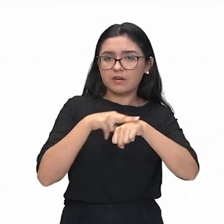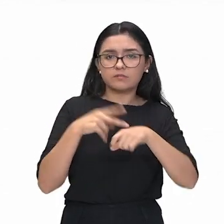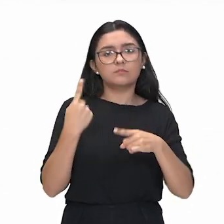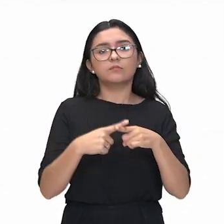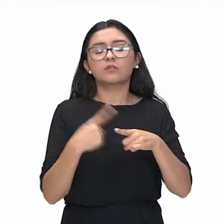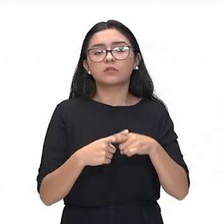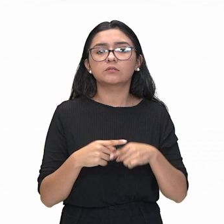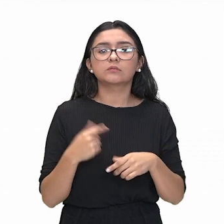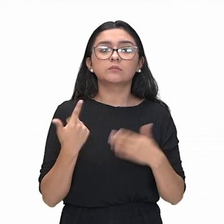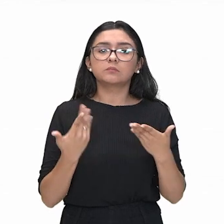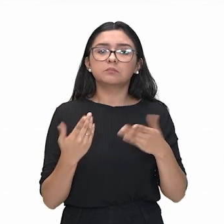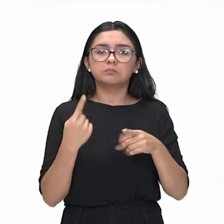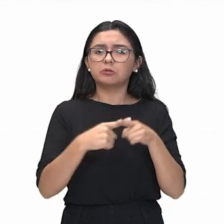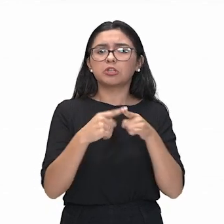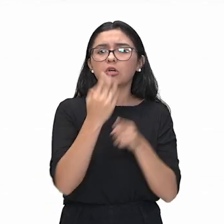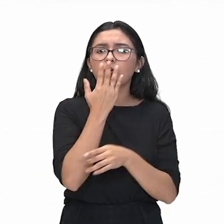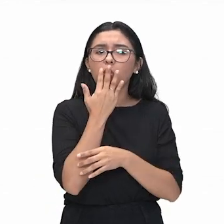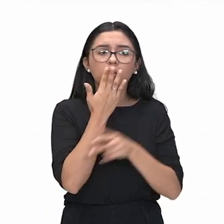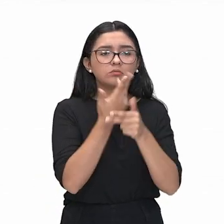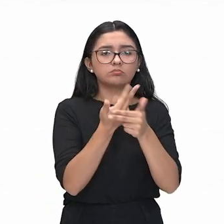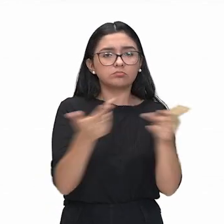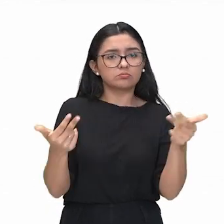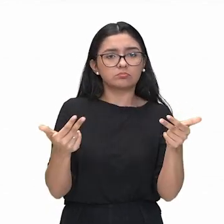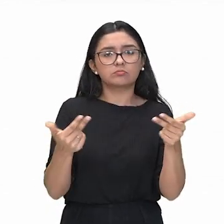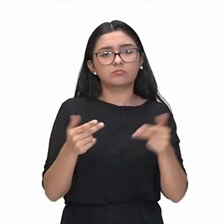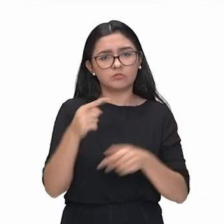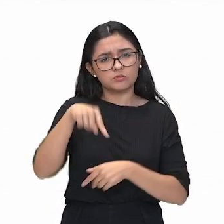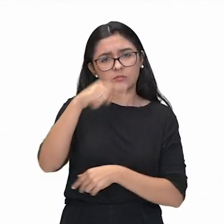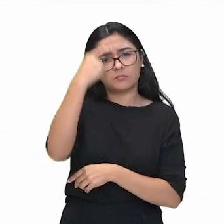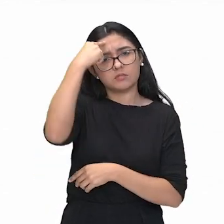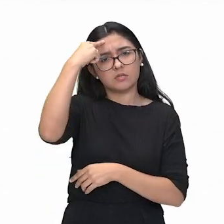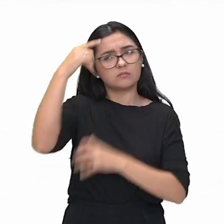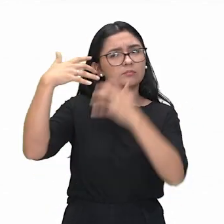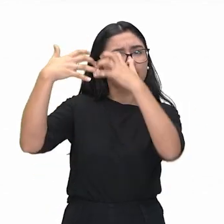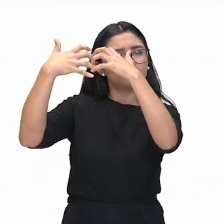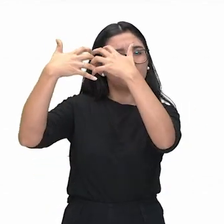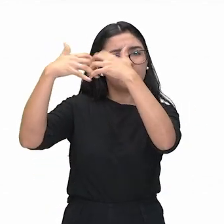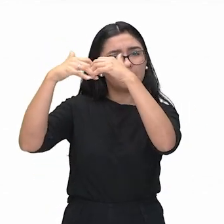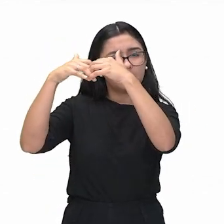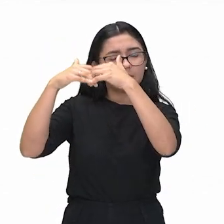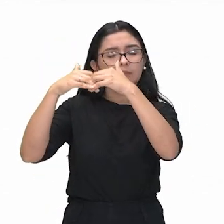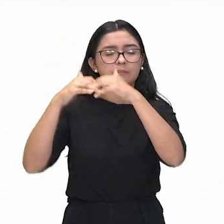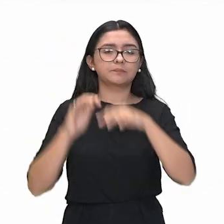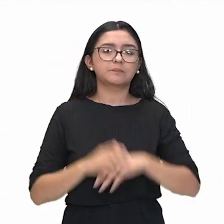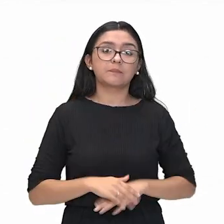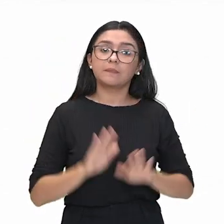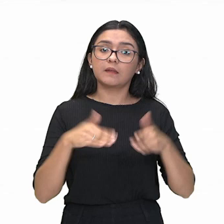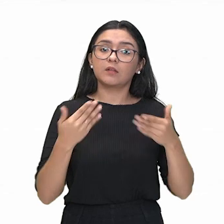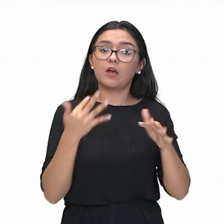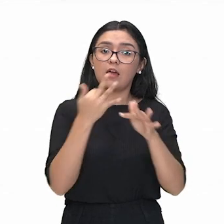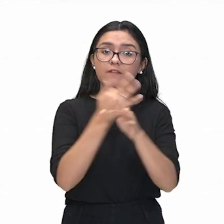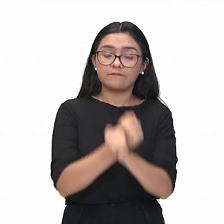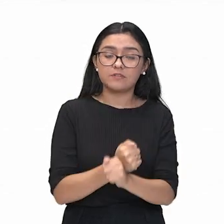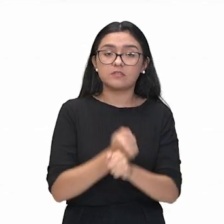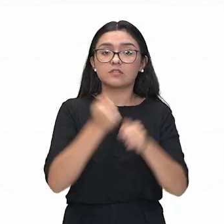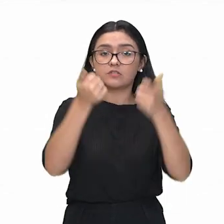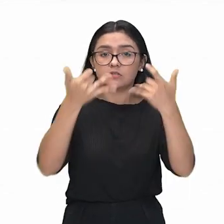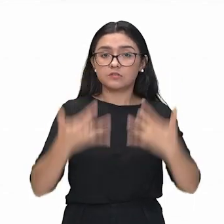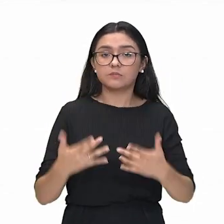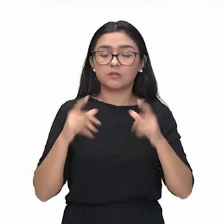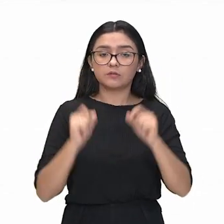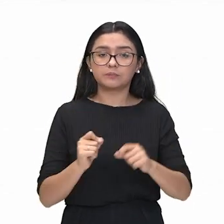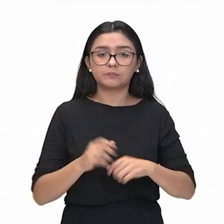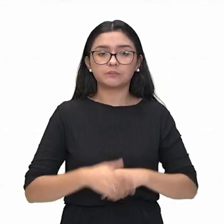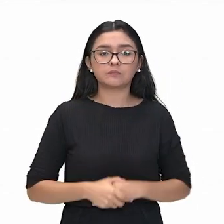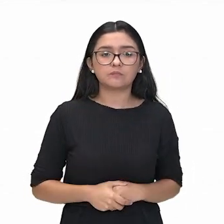as cores que têm. Vocês já pararam para pensar sobre isso? Gente, o fenômeno físico que explica a cor dos objetos é o fenômeno